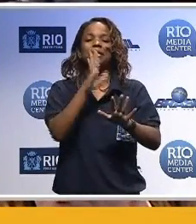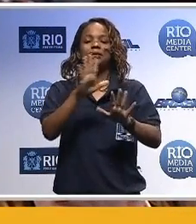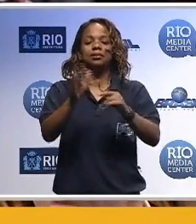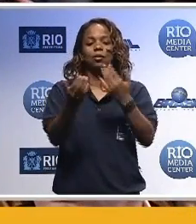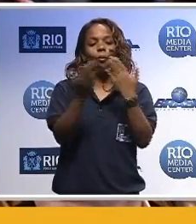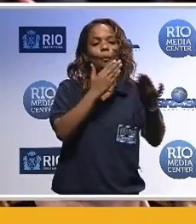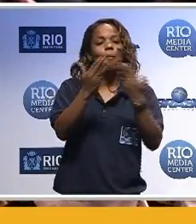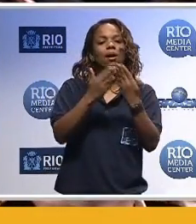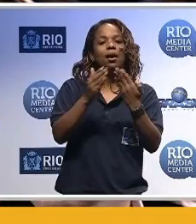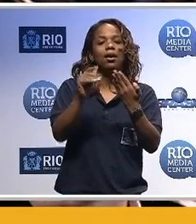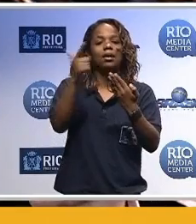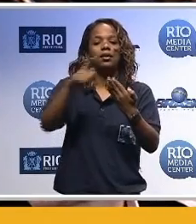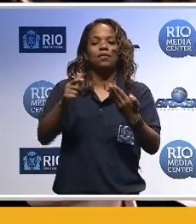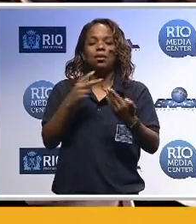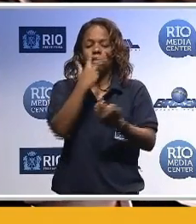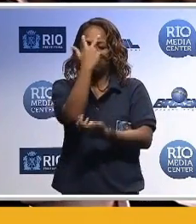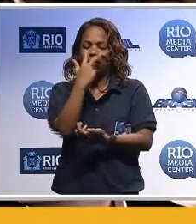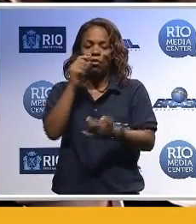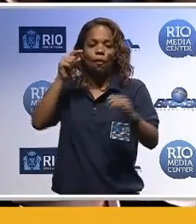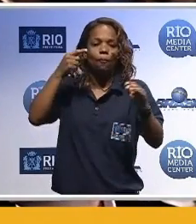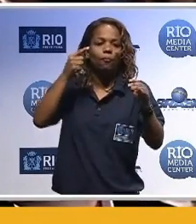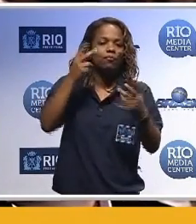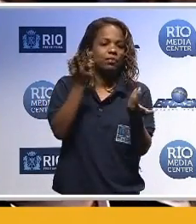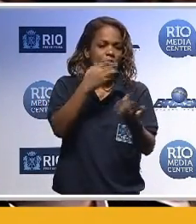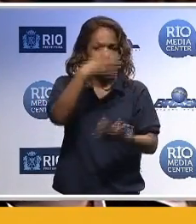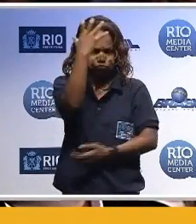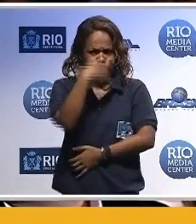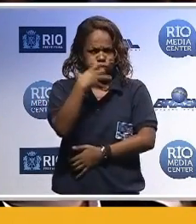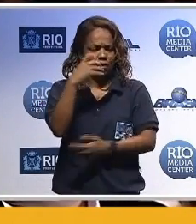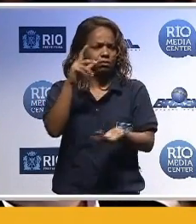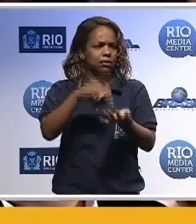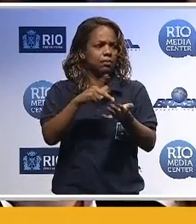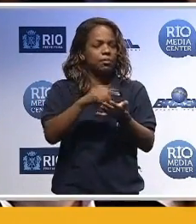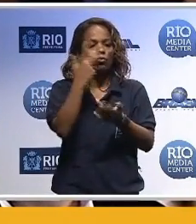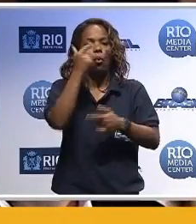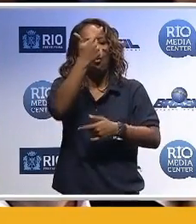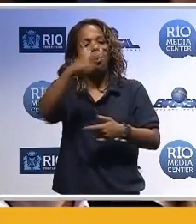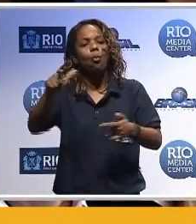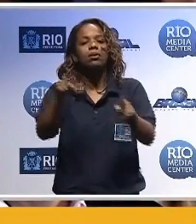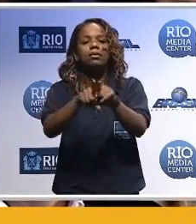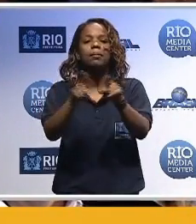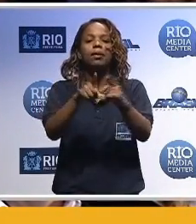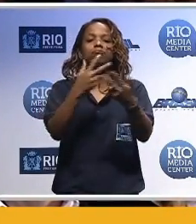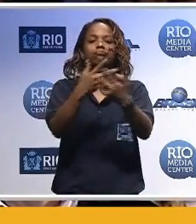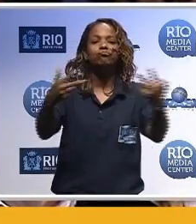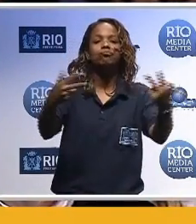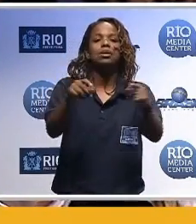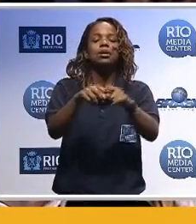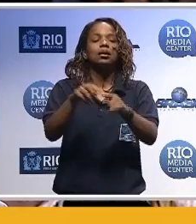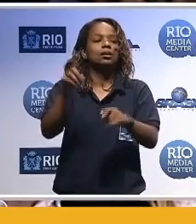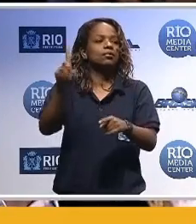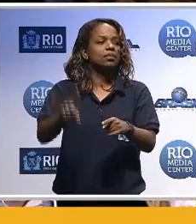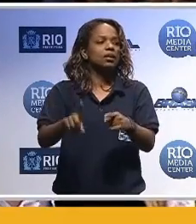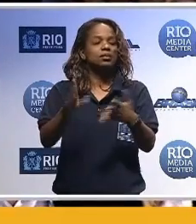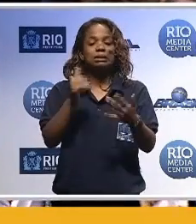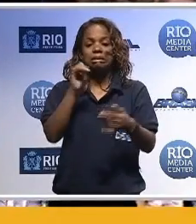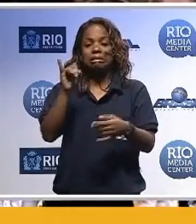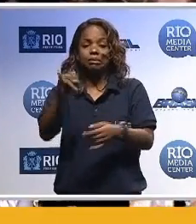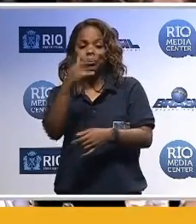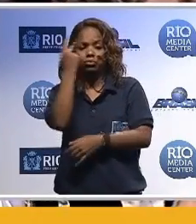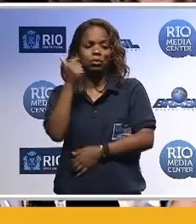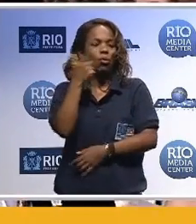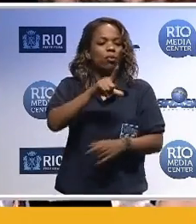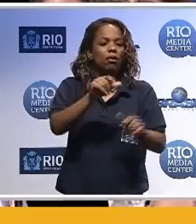da deficiência severa, que foram as pessoas que responderam no censo, que não conseguem de forma alguma executar aquela atividade ou têm